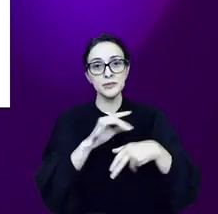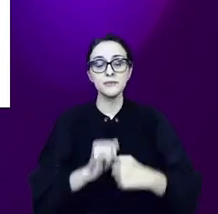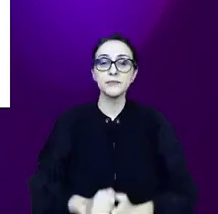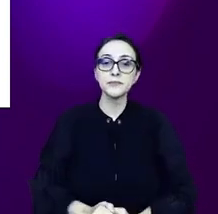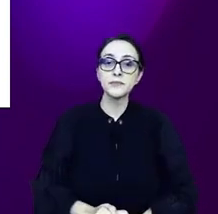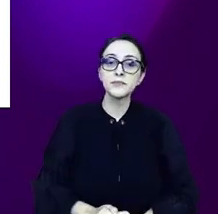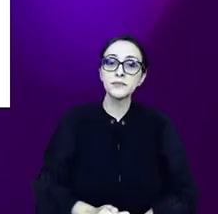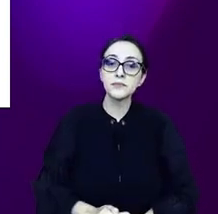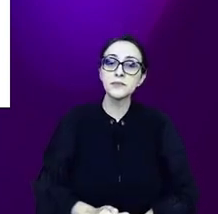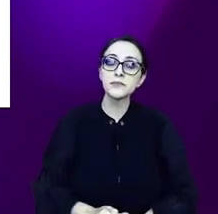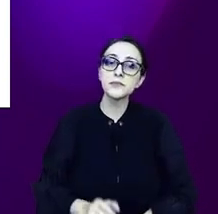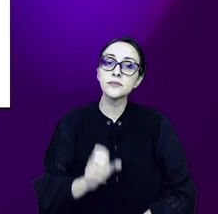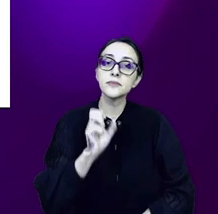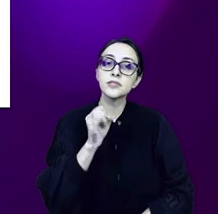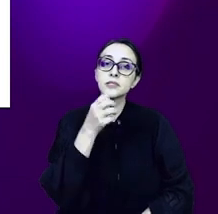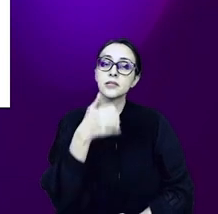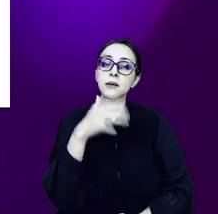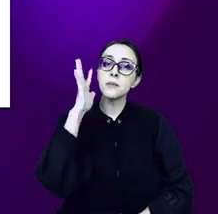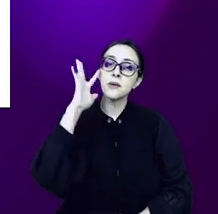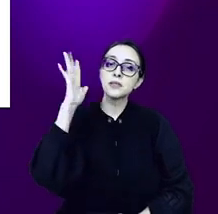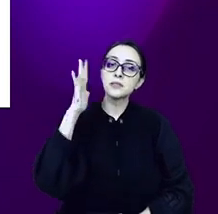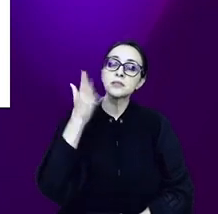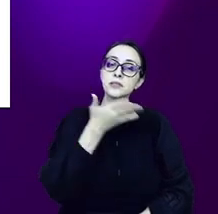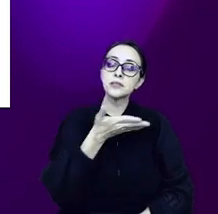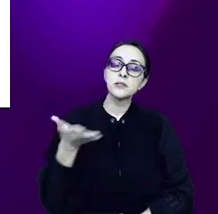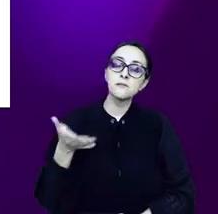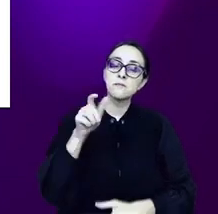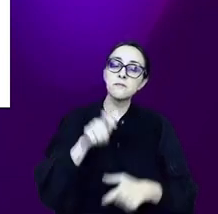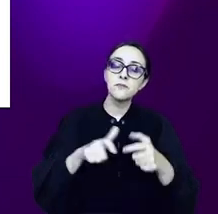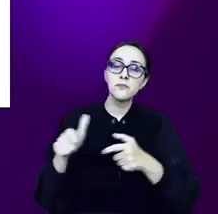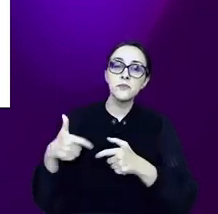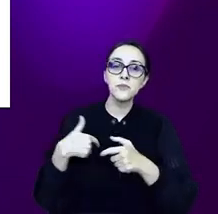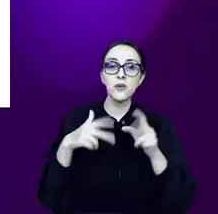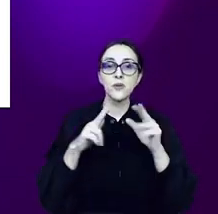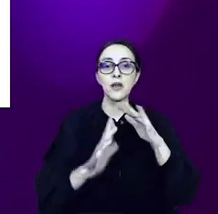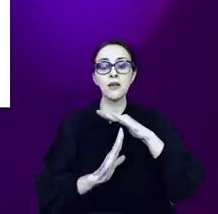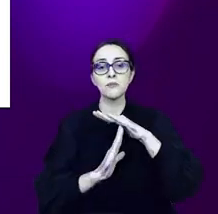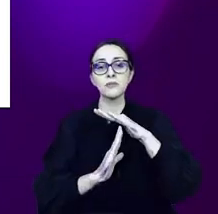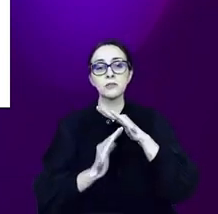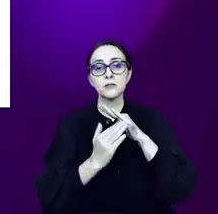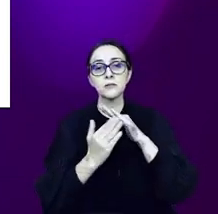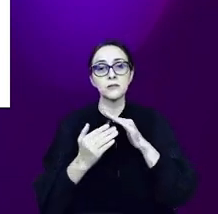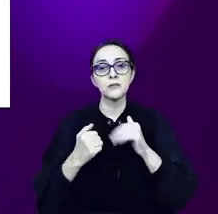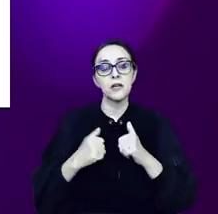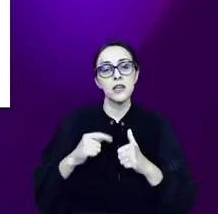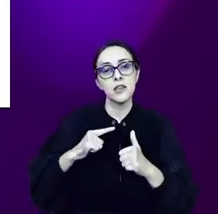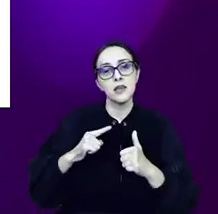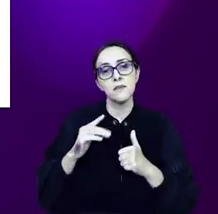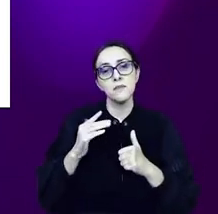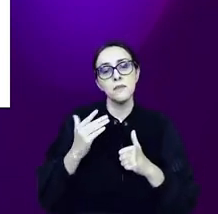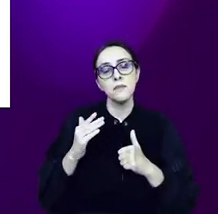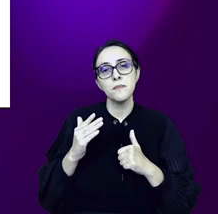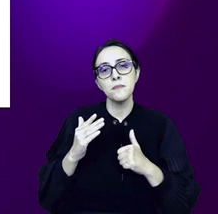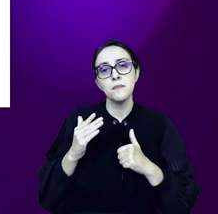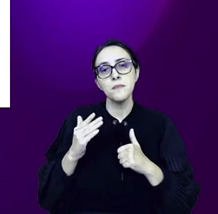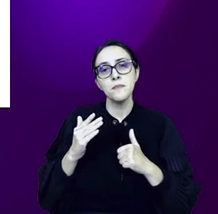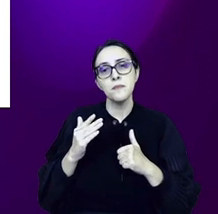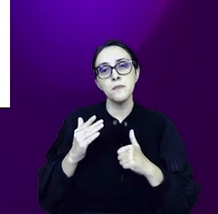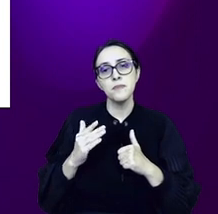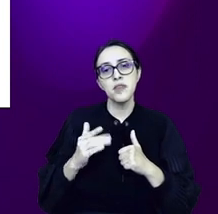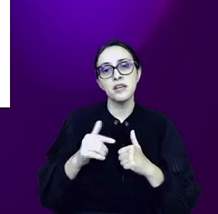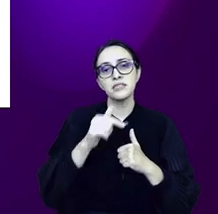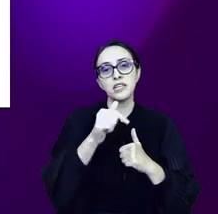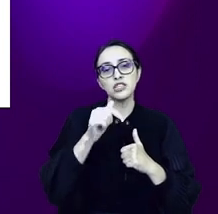né? Quando a gente imagina, né, que, em termos de limitação, né, a gente tem praticamente de